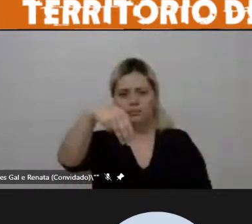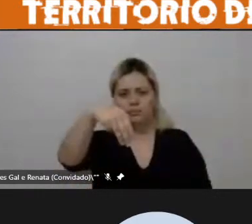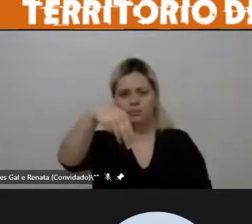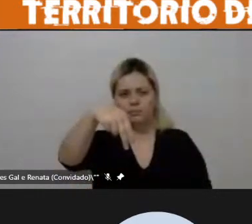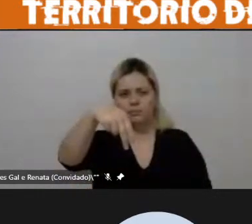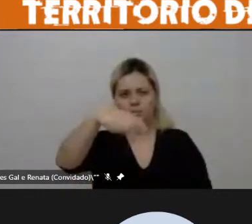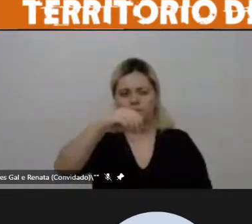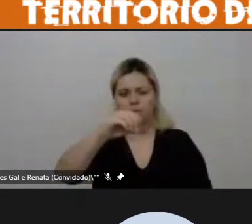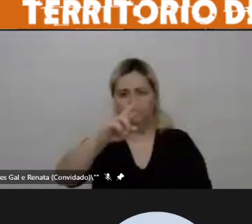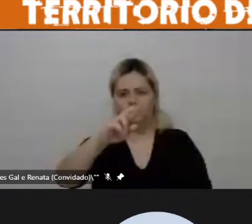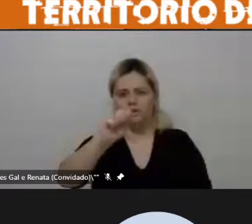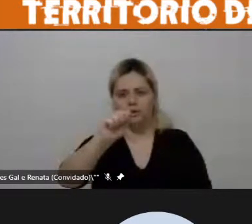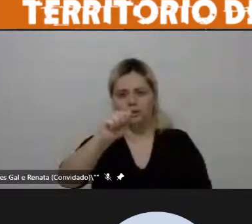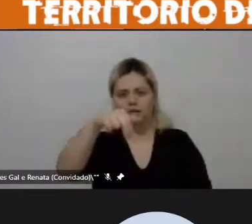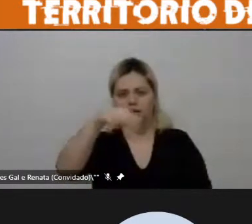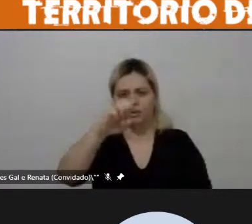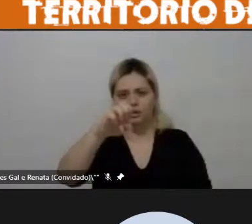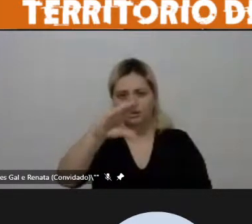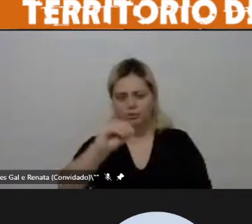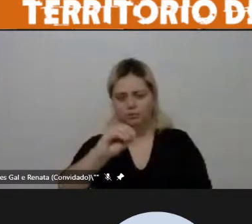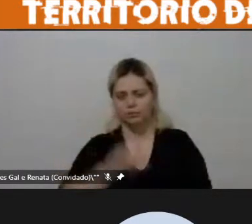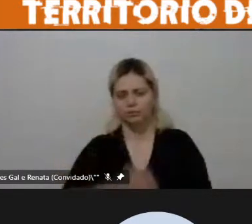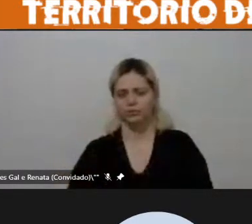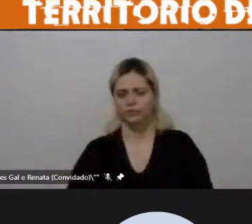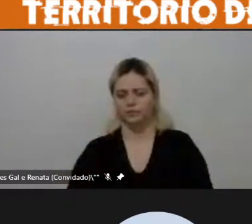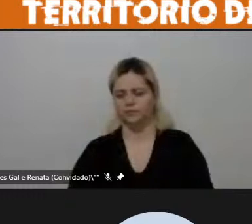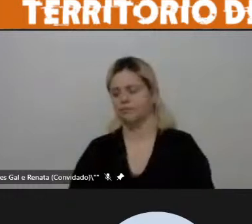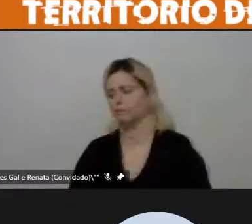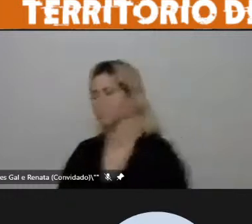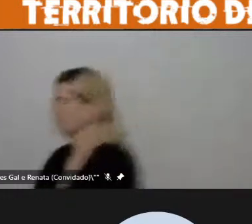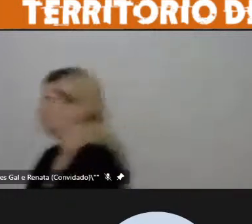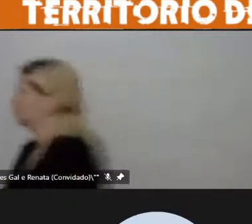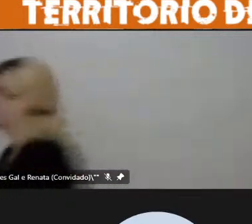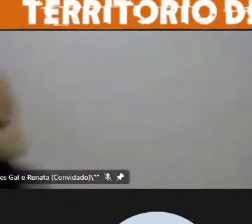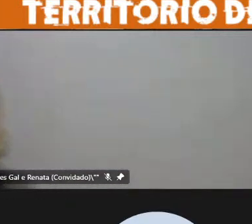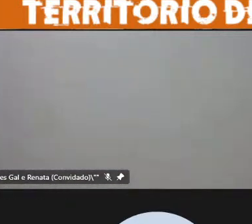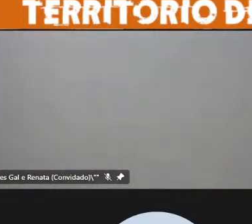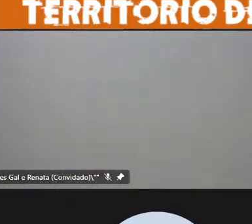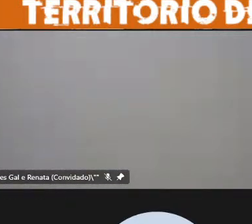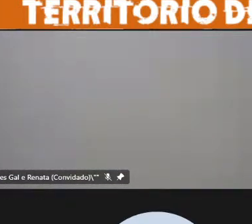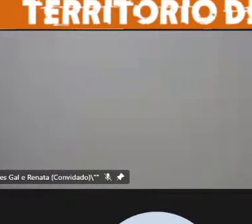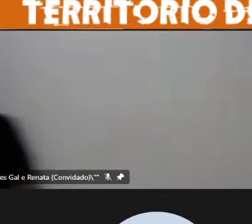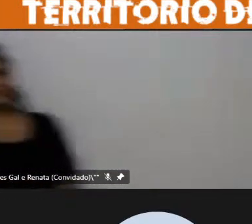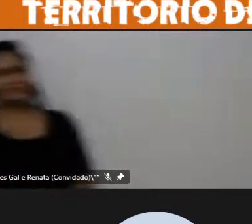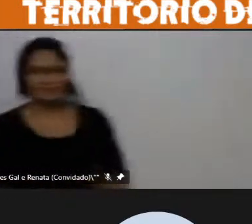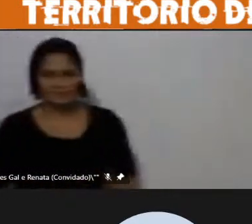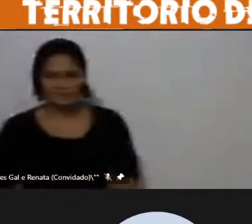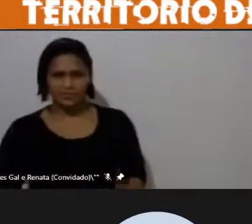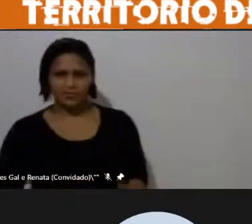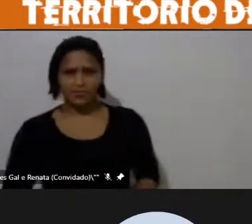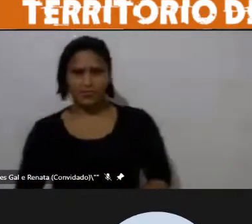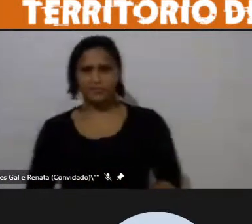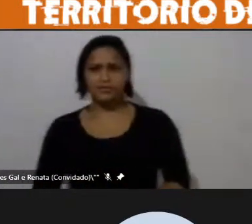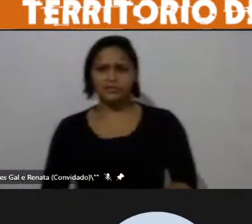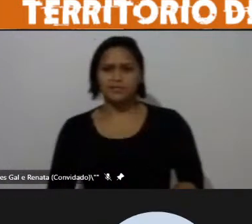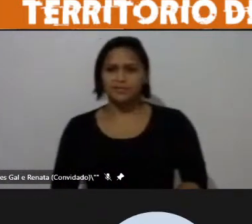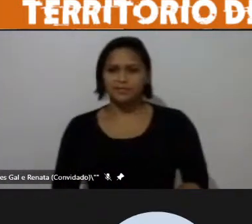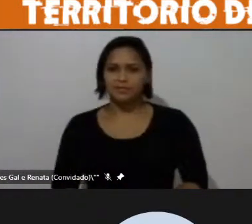Bacana, Paulo. Eu passo para o Douglas agora. Ah, tem que adotar, então.